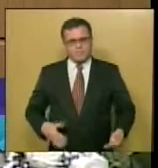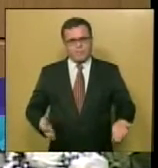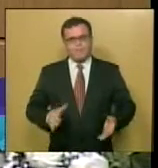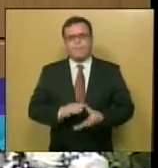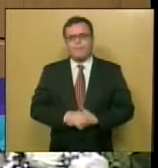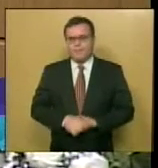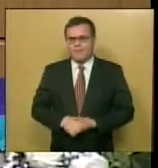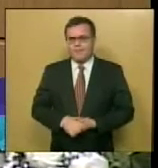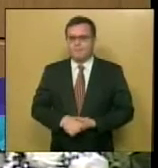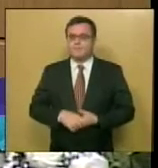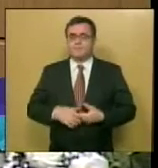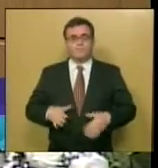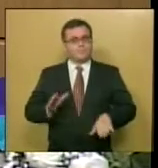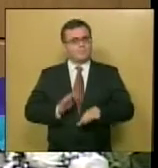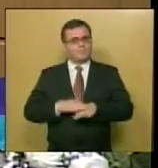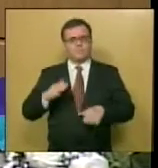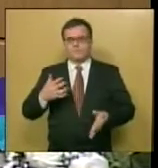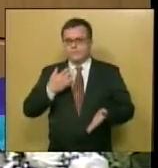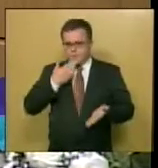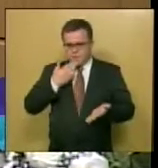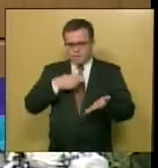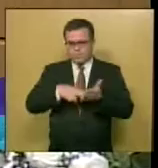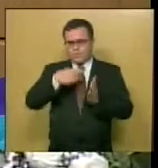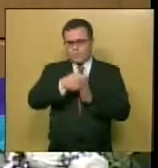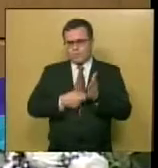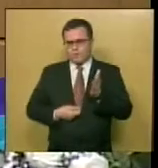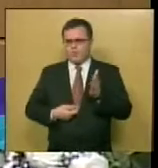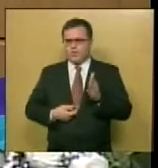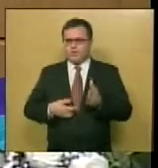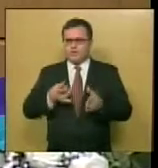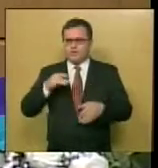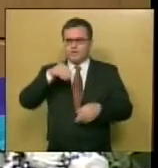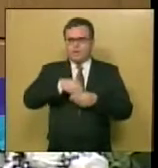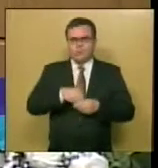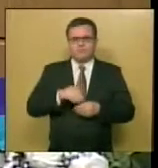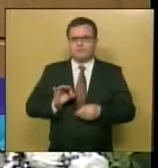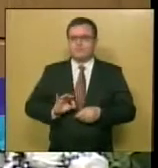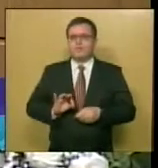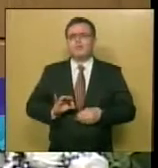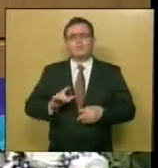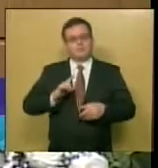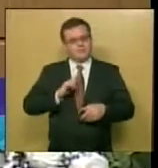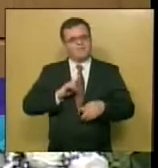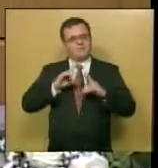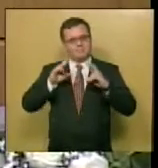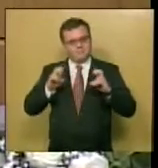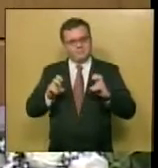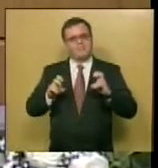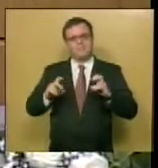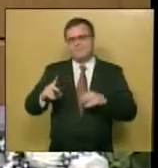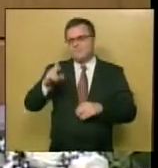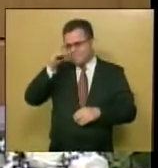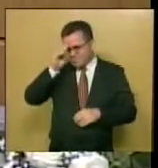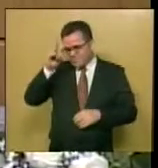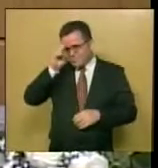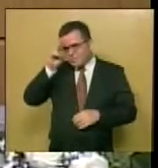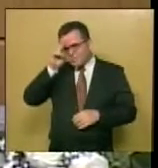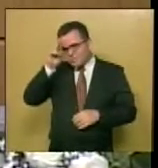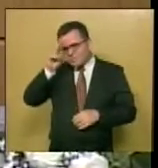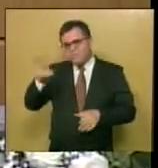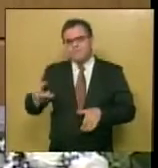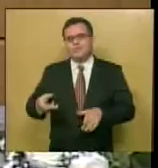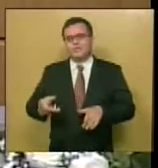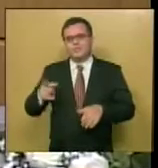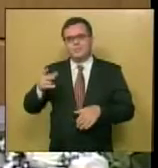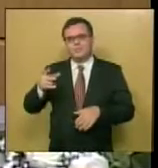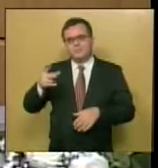transportando muito mais que uma imagem impressa em sua face. No contexto histórico e cultural, os selos postais são de